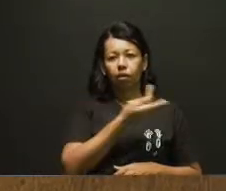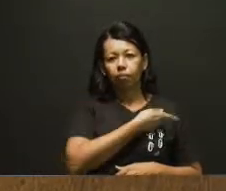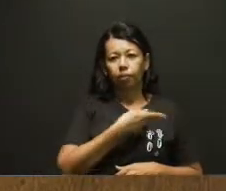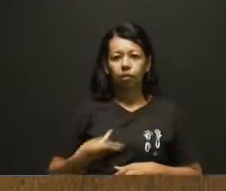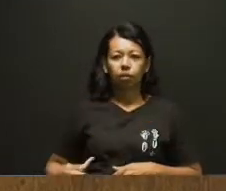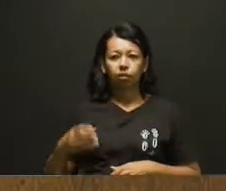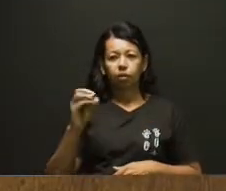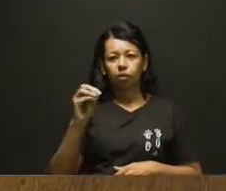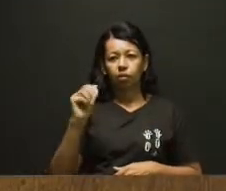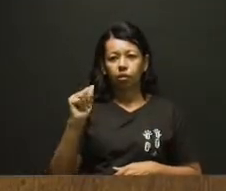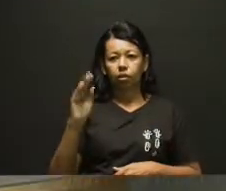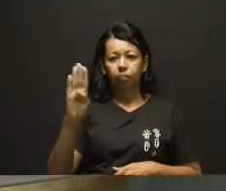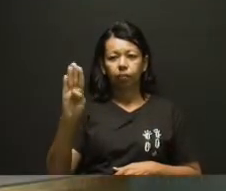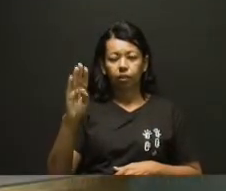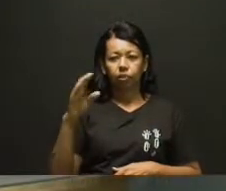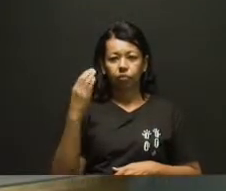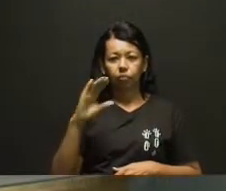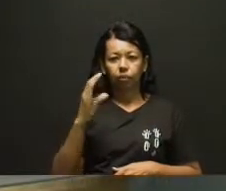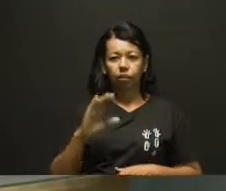cubatão